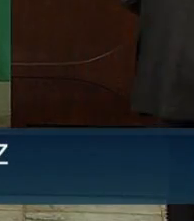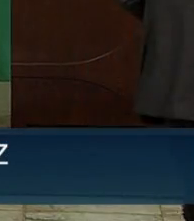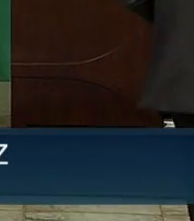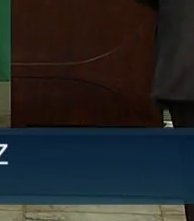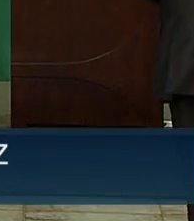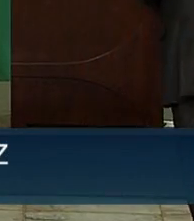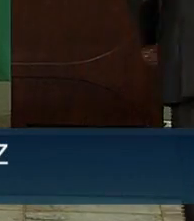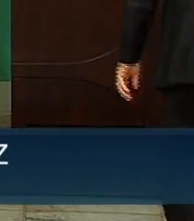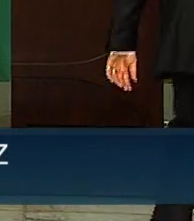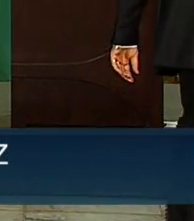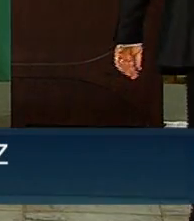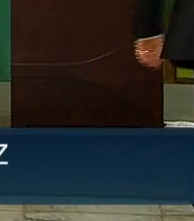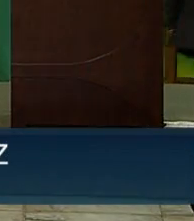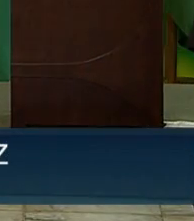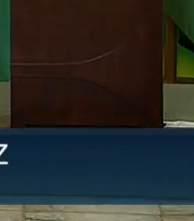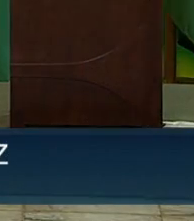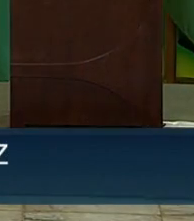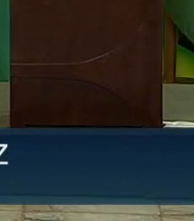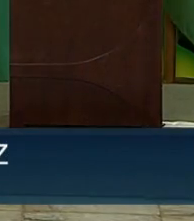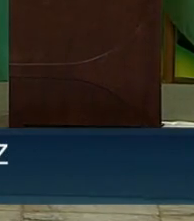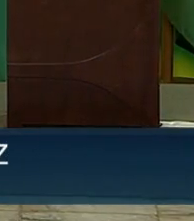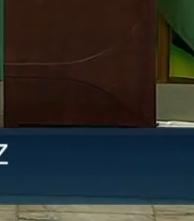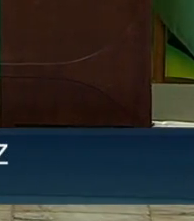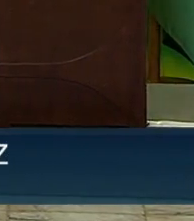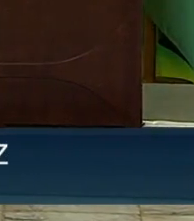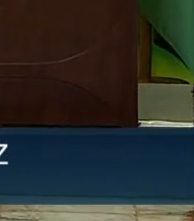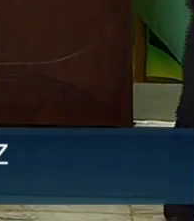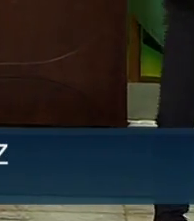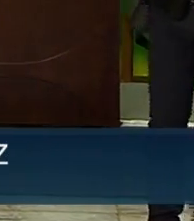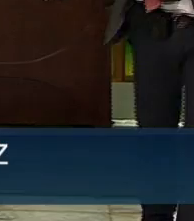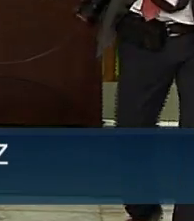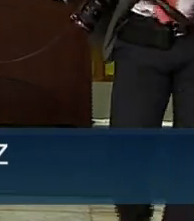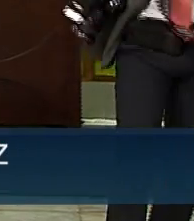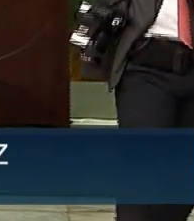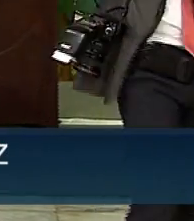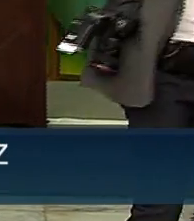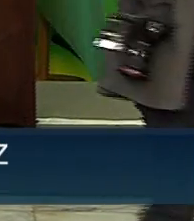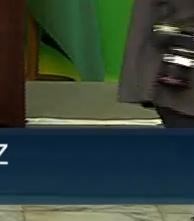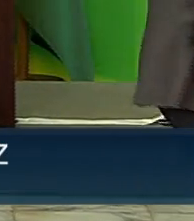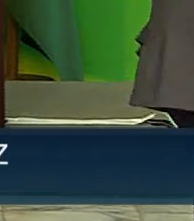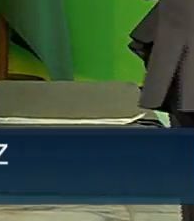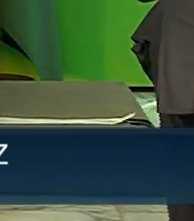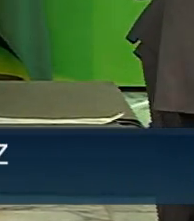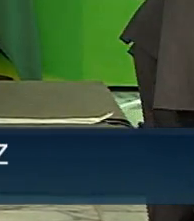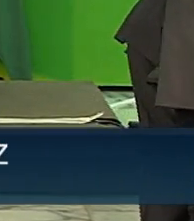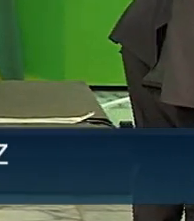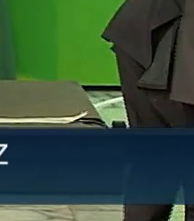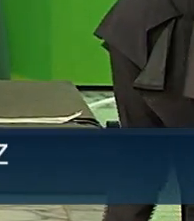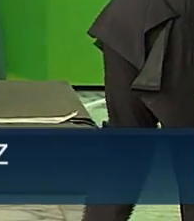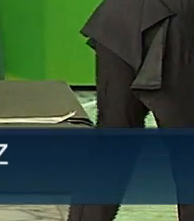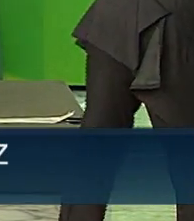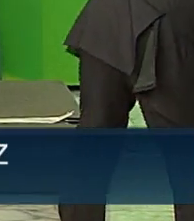ministerial com a palavra senhora Presidenta da República